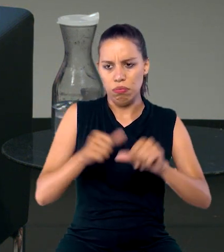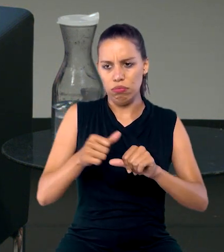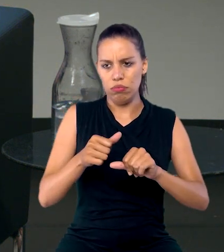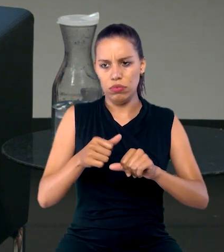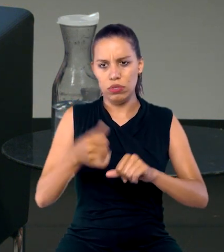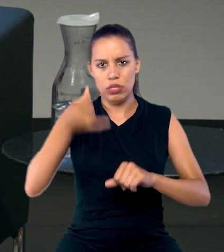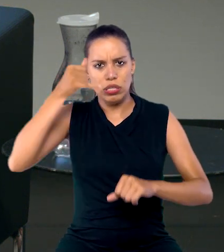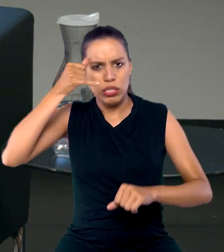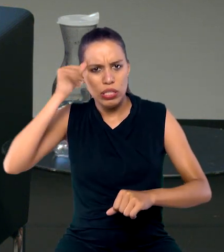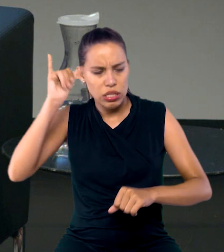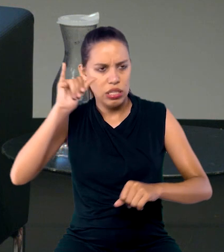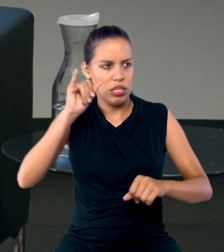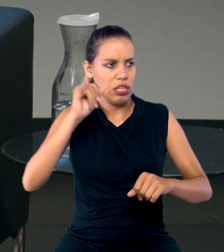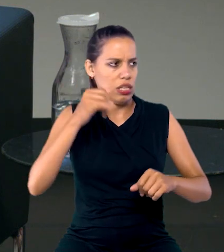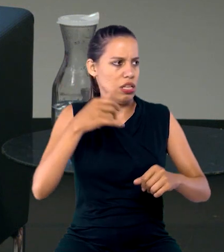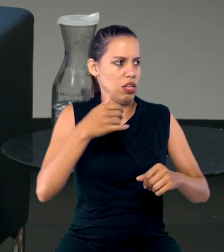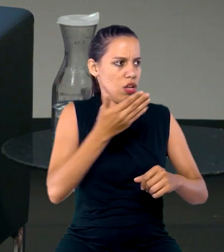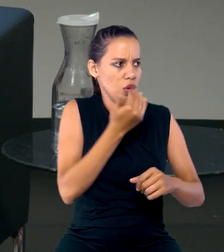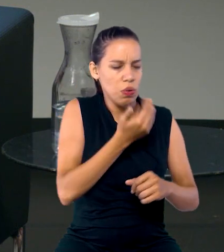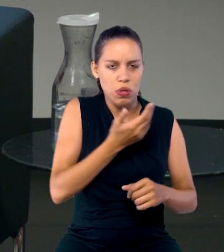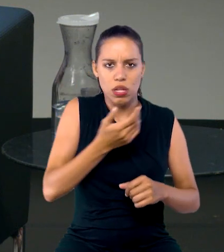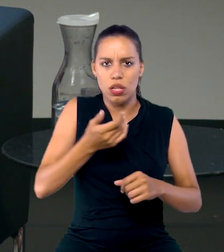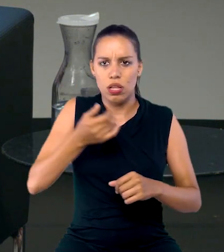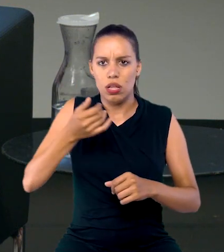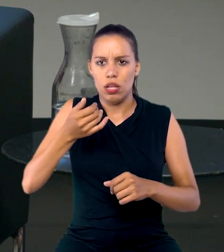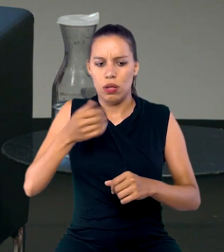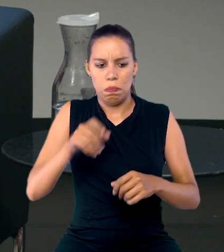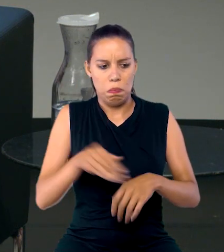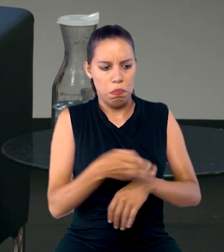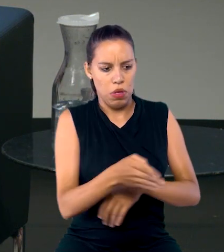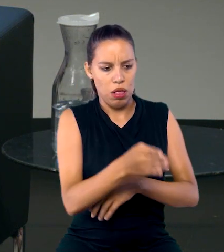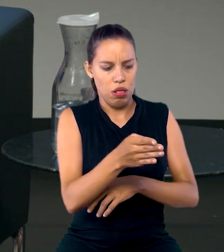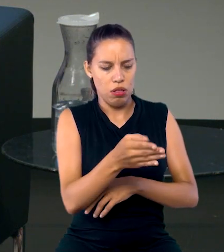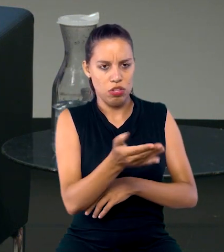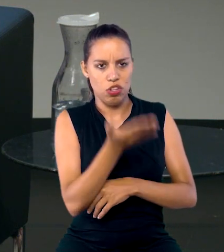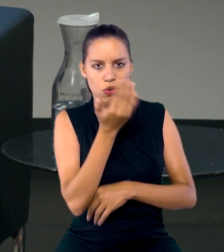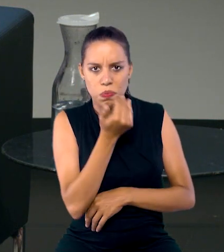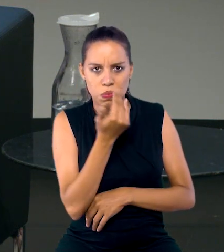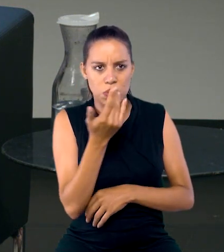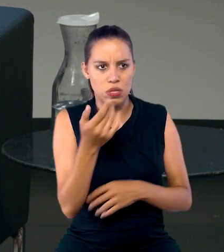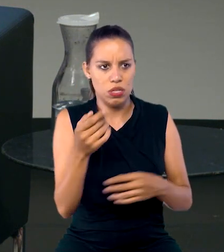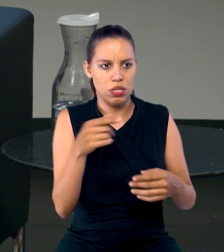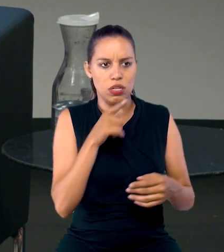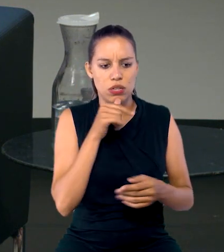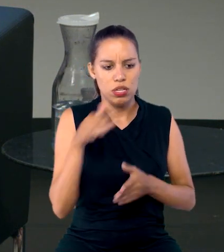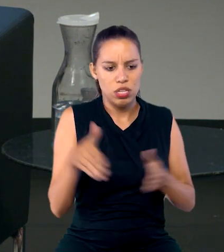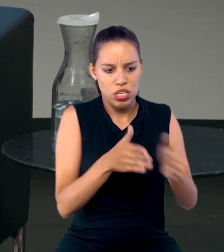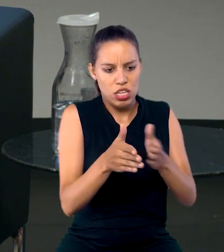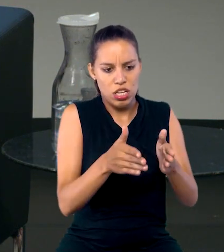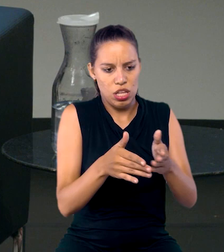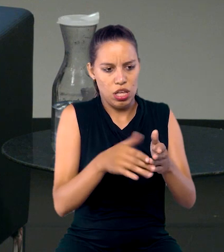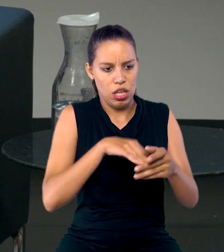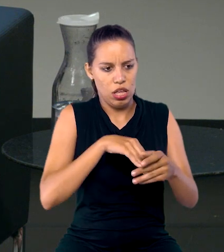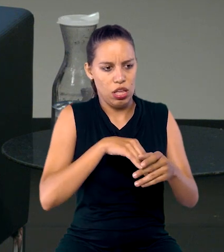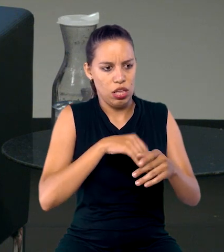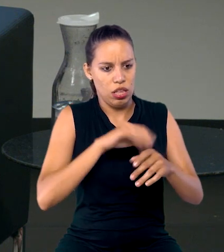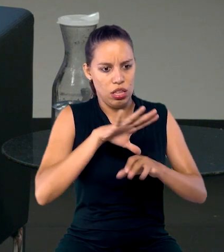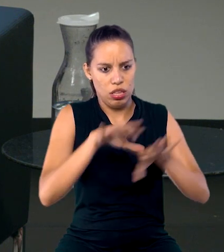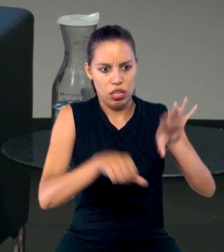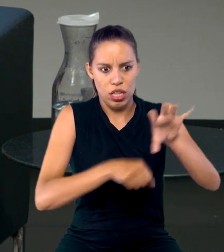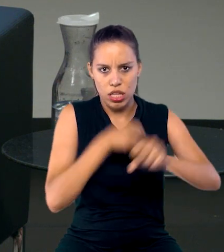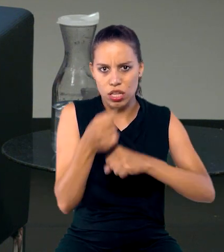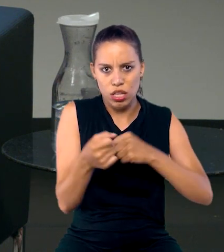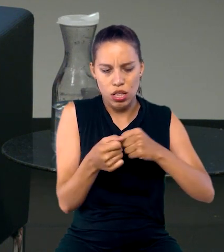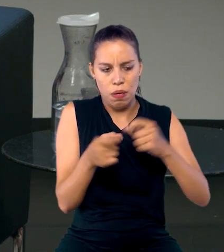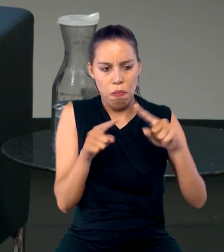toneladas, né? Rio em recurso, mas tratam